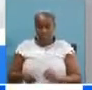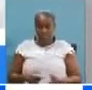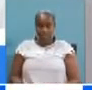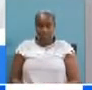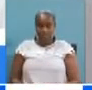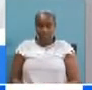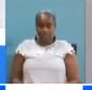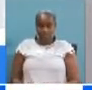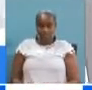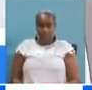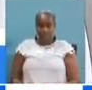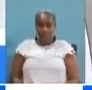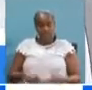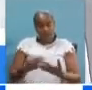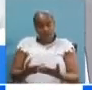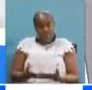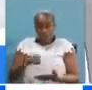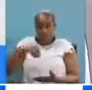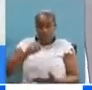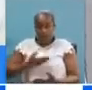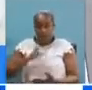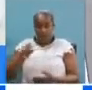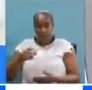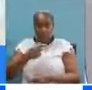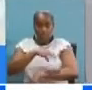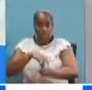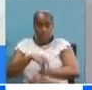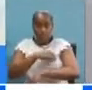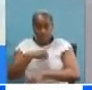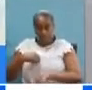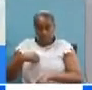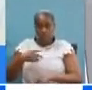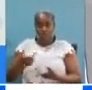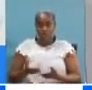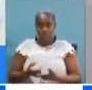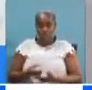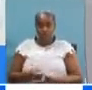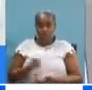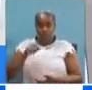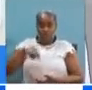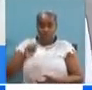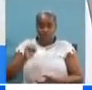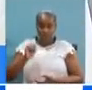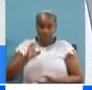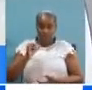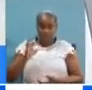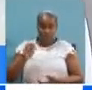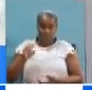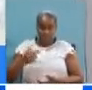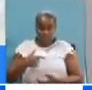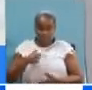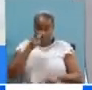caso, dá um padrão, tanto ao médico, ao anestesista e aos circulantes, que são os